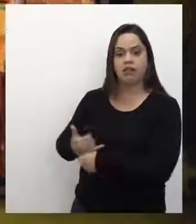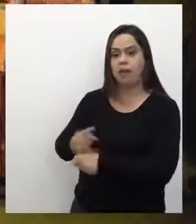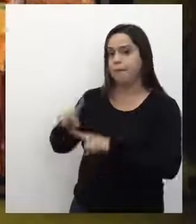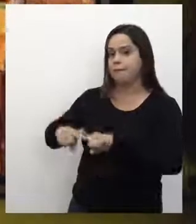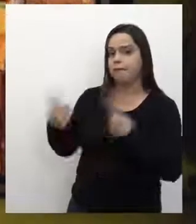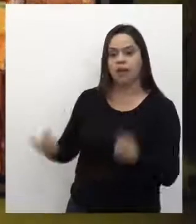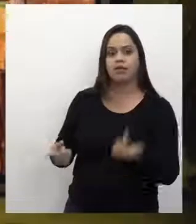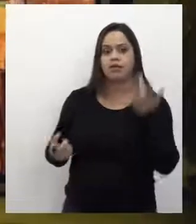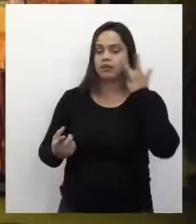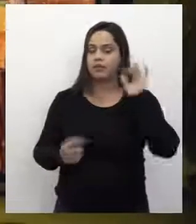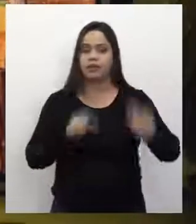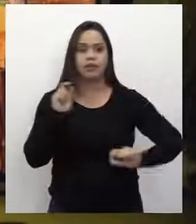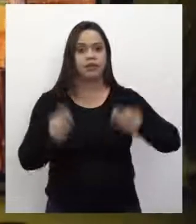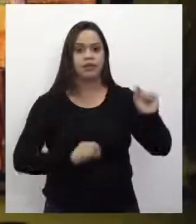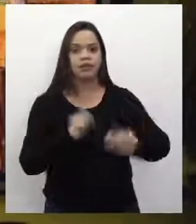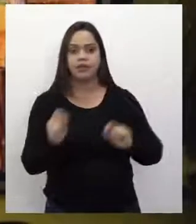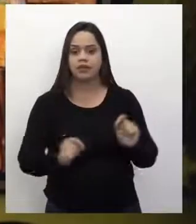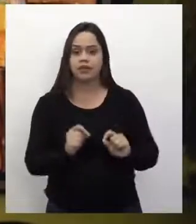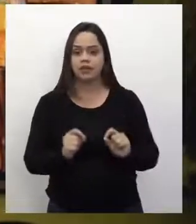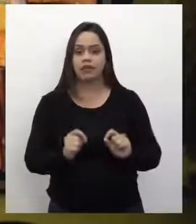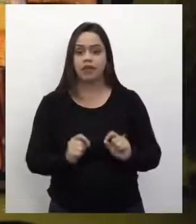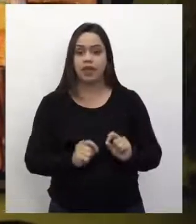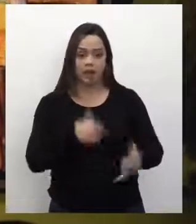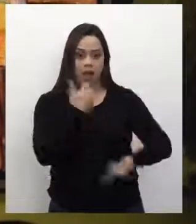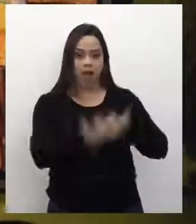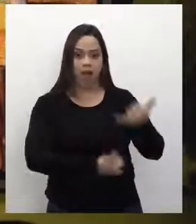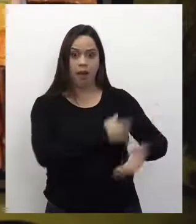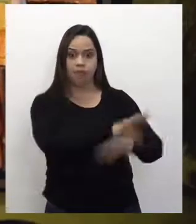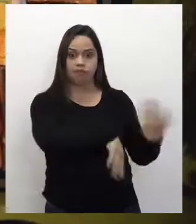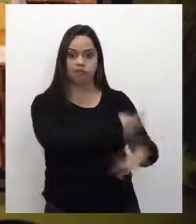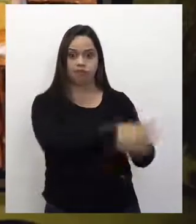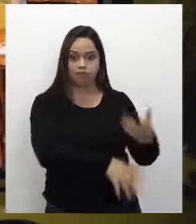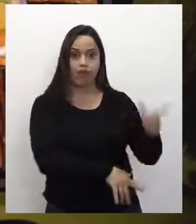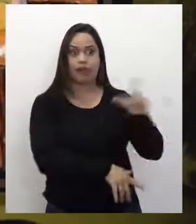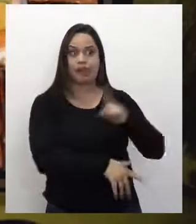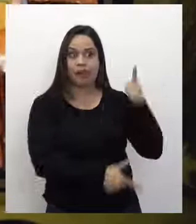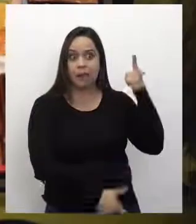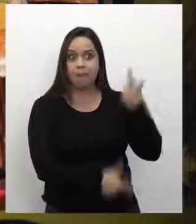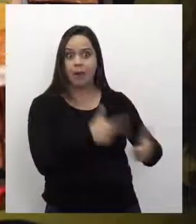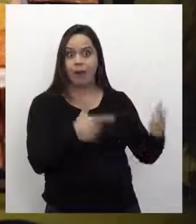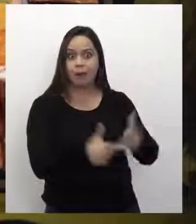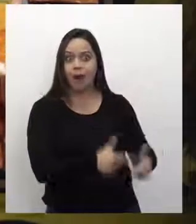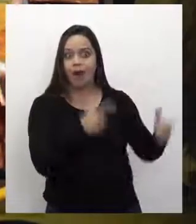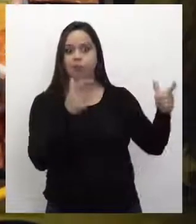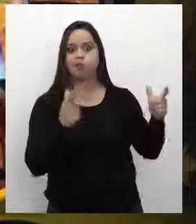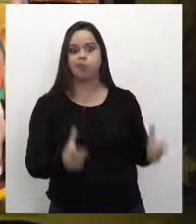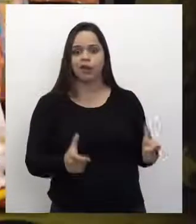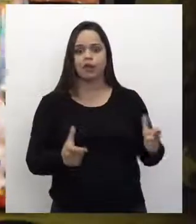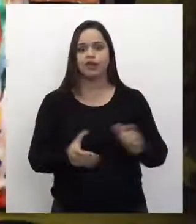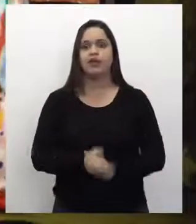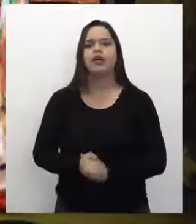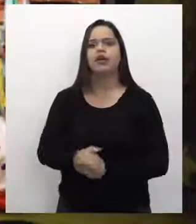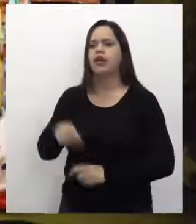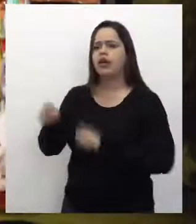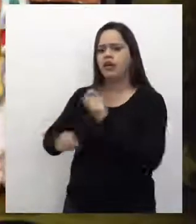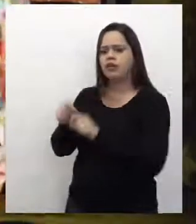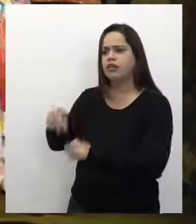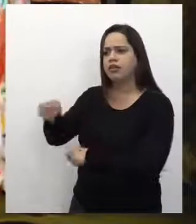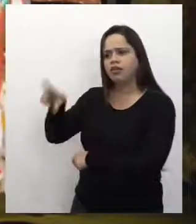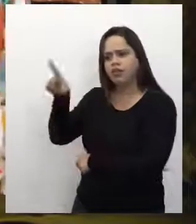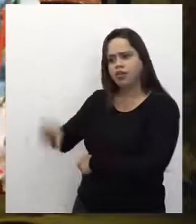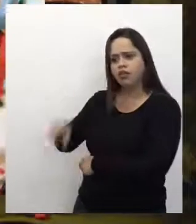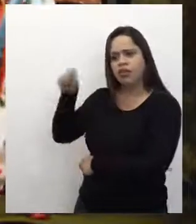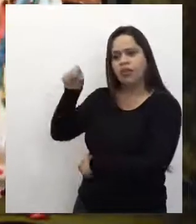não sabiam que aquela estripulia ia causar confusão. O boi que foi escolhido